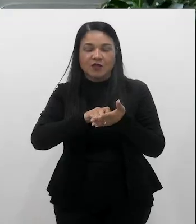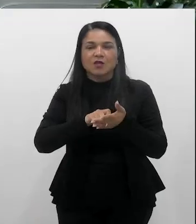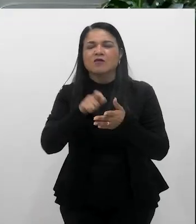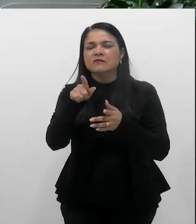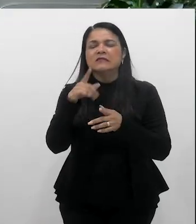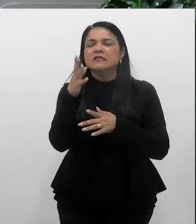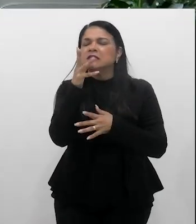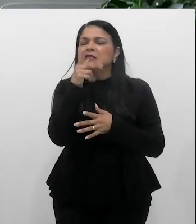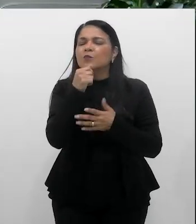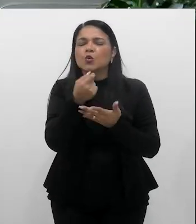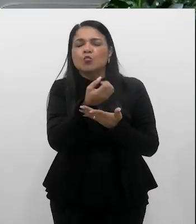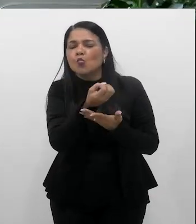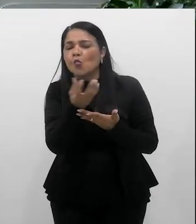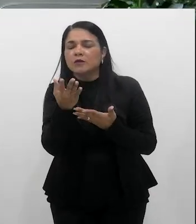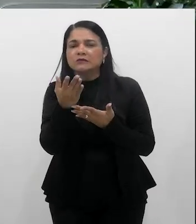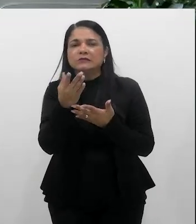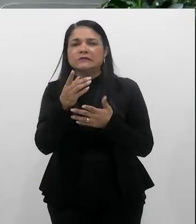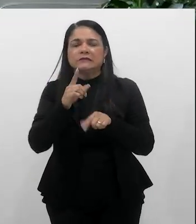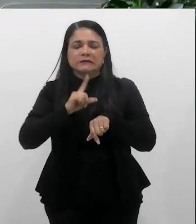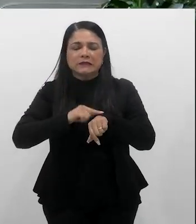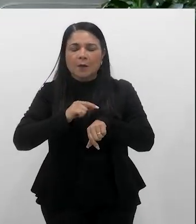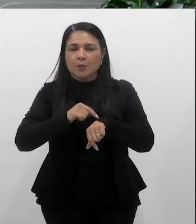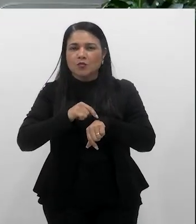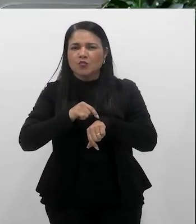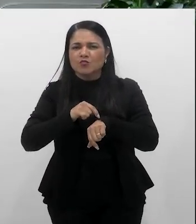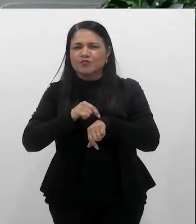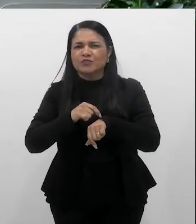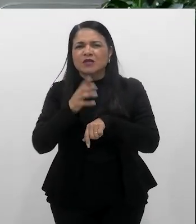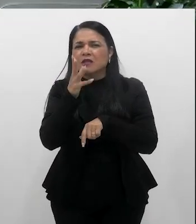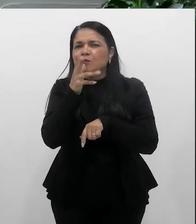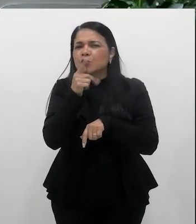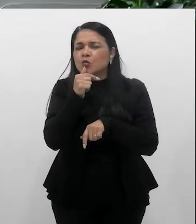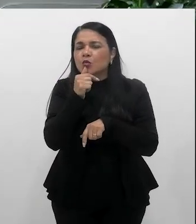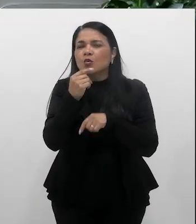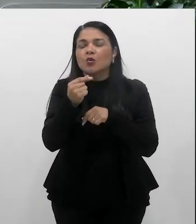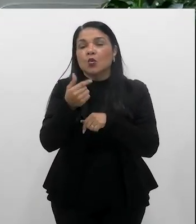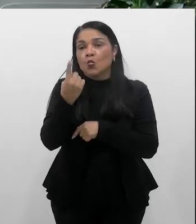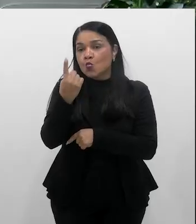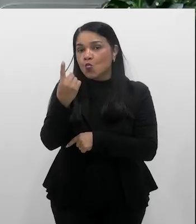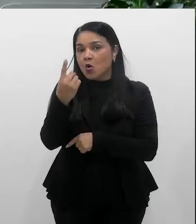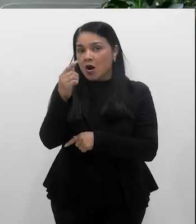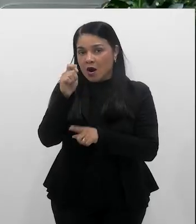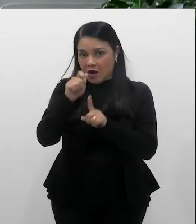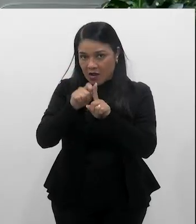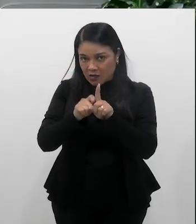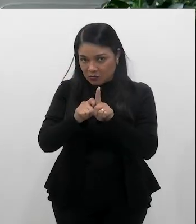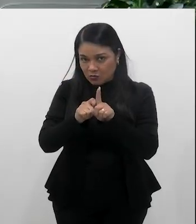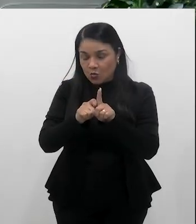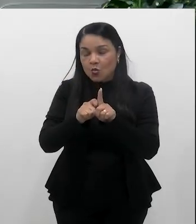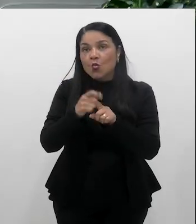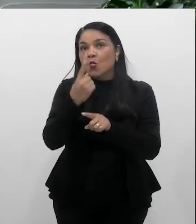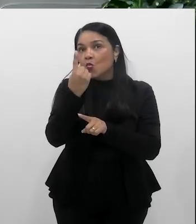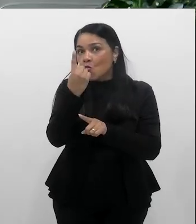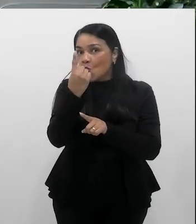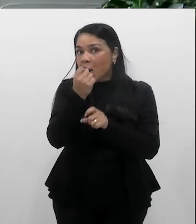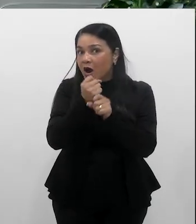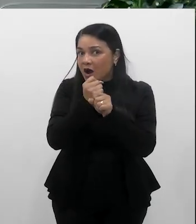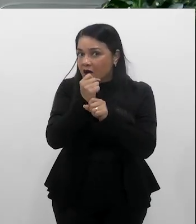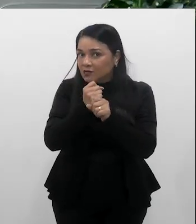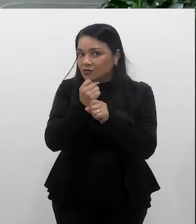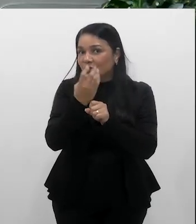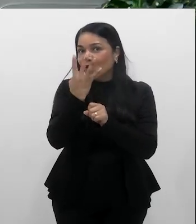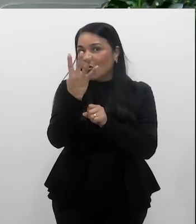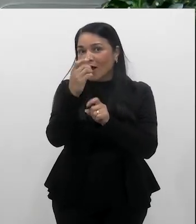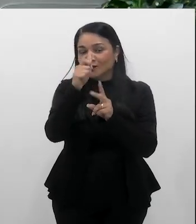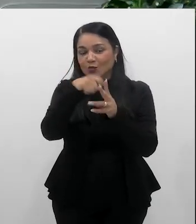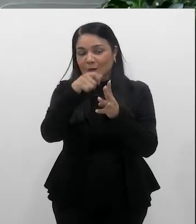biografia dele? 1 ano e 4 meses. Trabalhou bastante, hein? Mas foi prazeroso. Foi muito bom, Eu sinto assim, como falo, eu escrevi antes